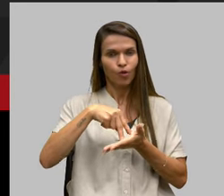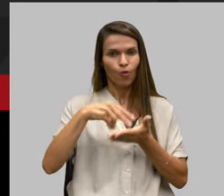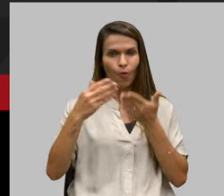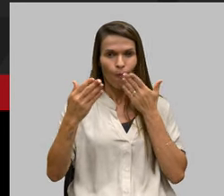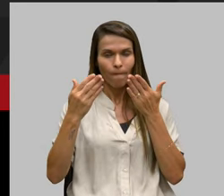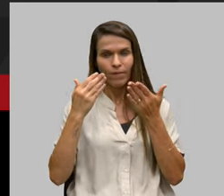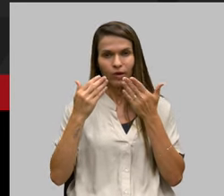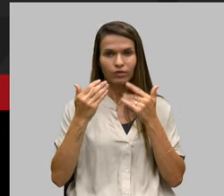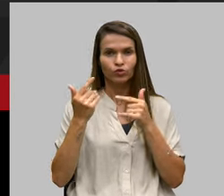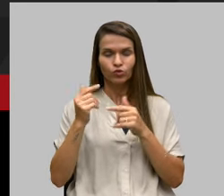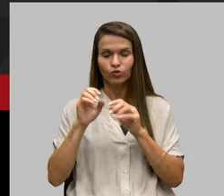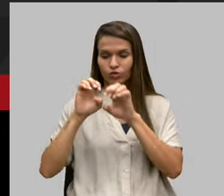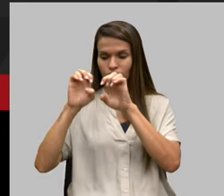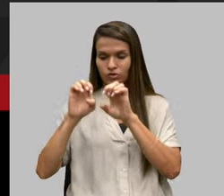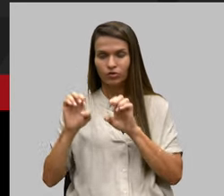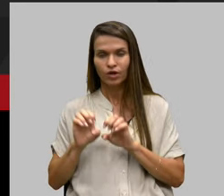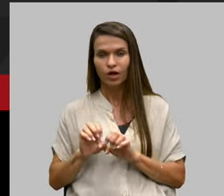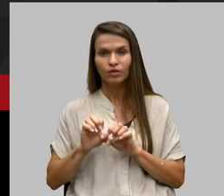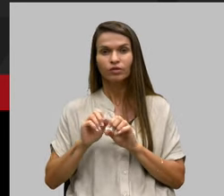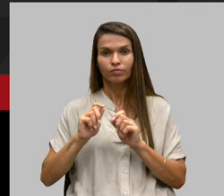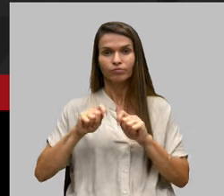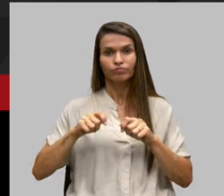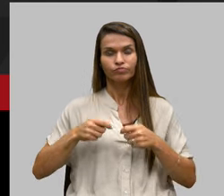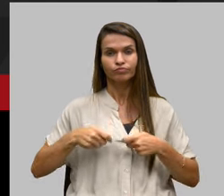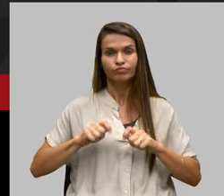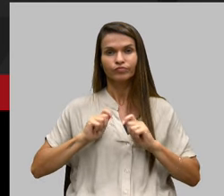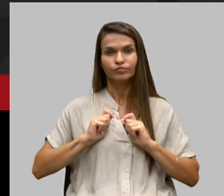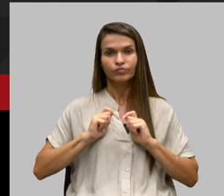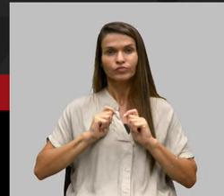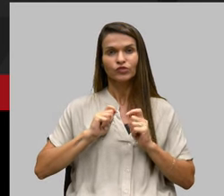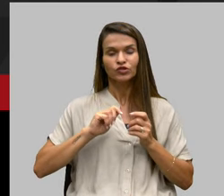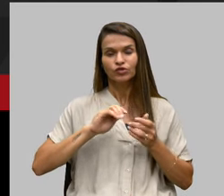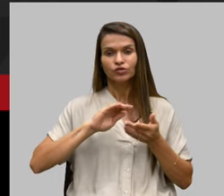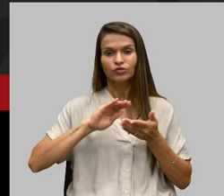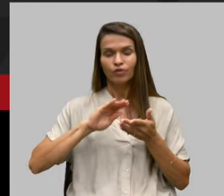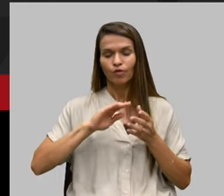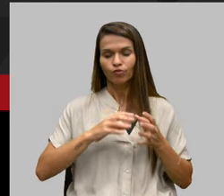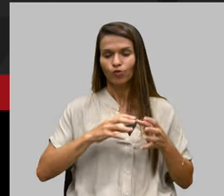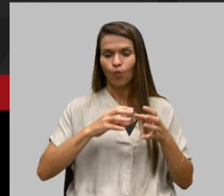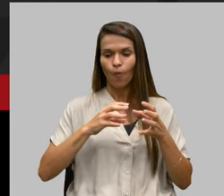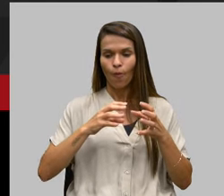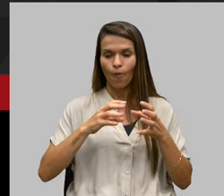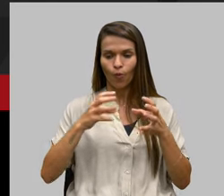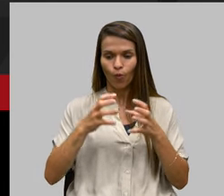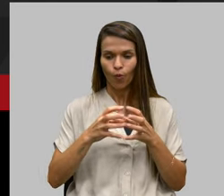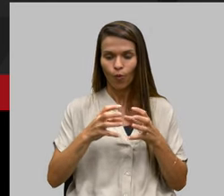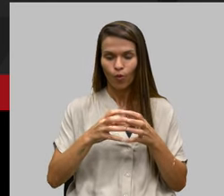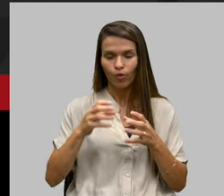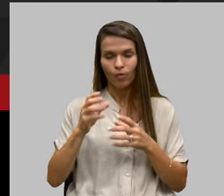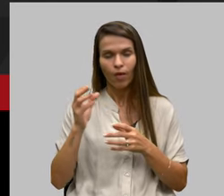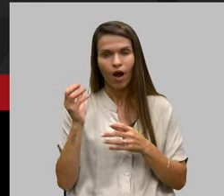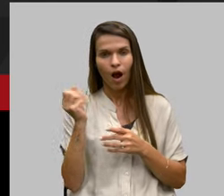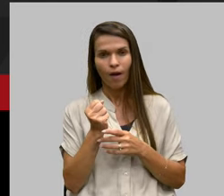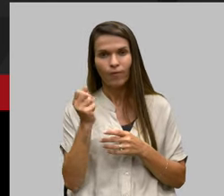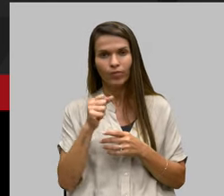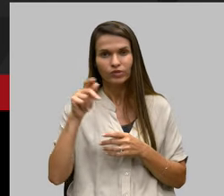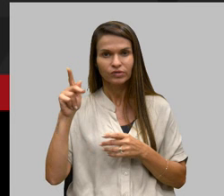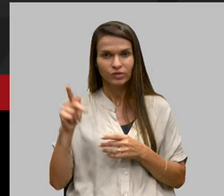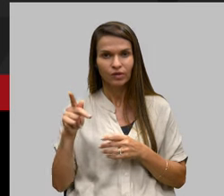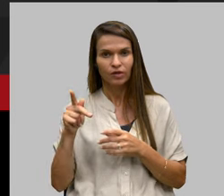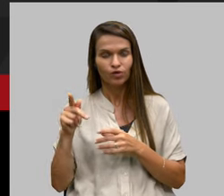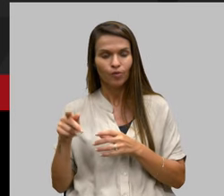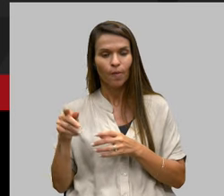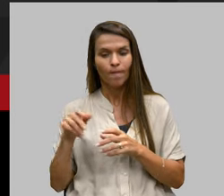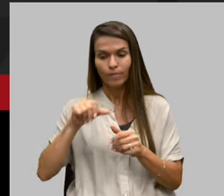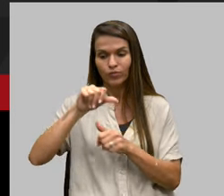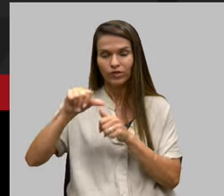mostrar estrutural que nos permitiu inclusive tirar aposentados e pensionistas do plano financeiro para o plano capitalizado que é o que a